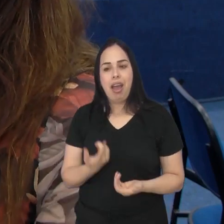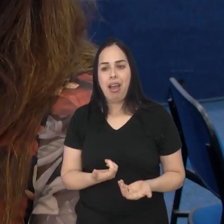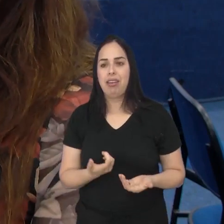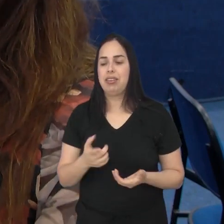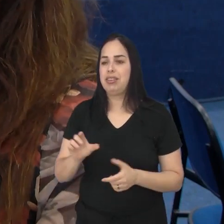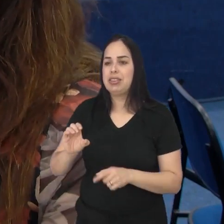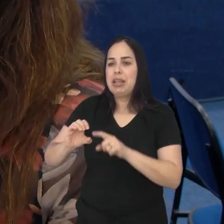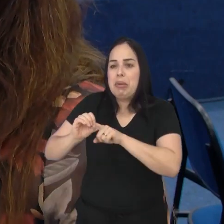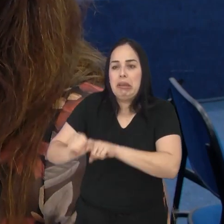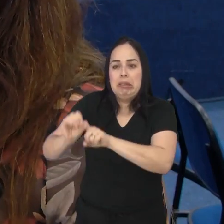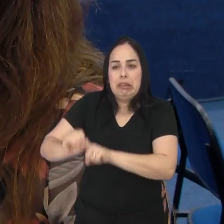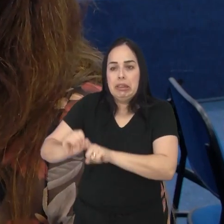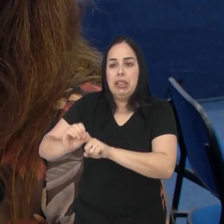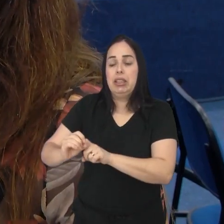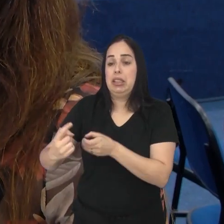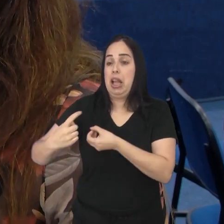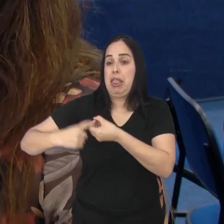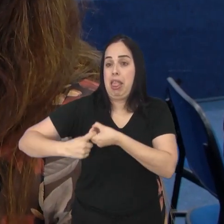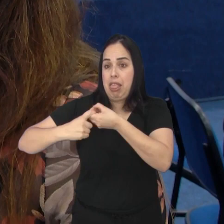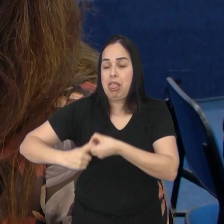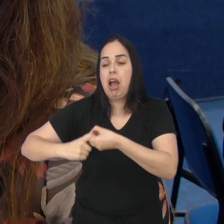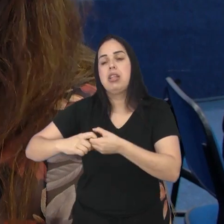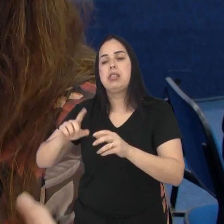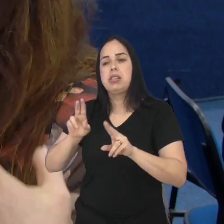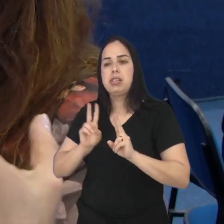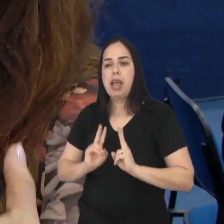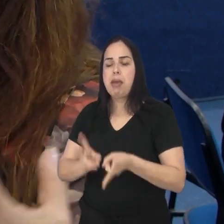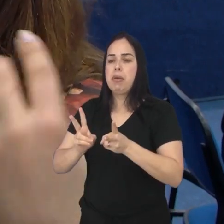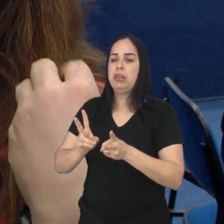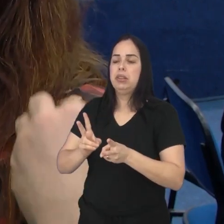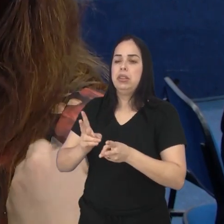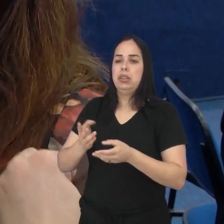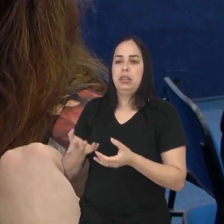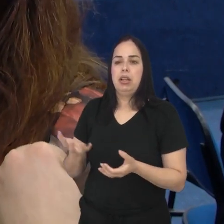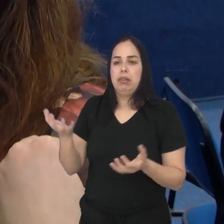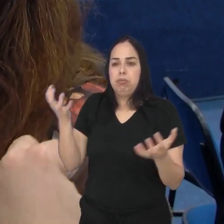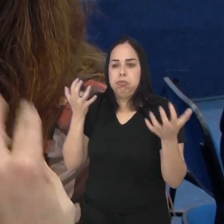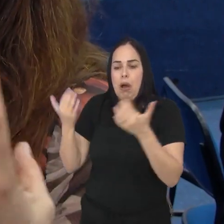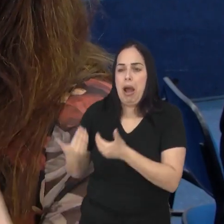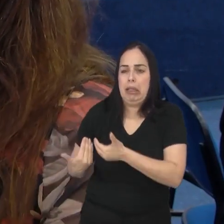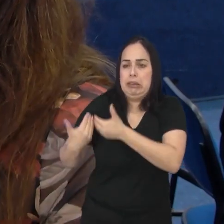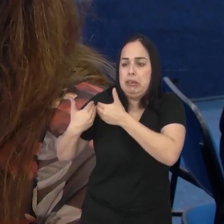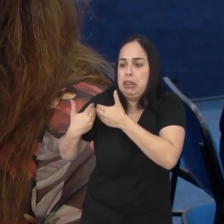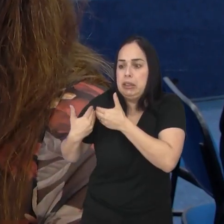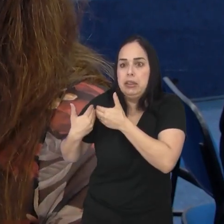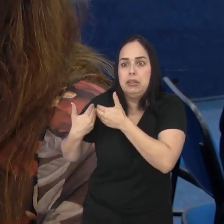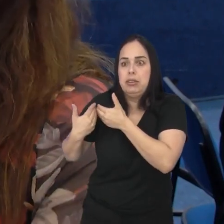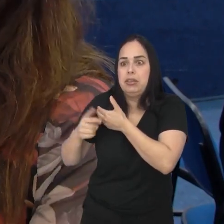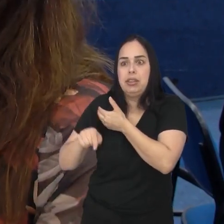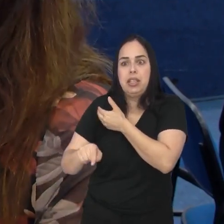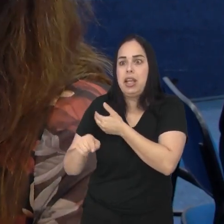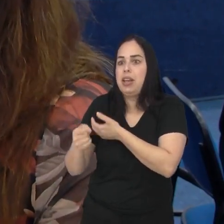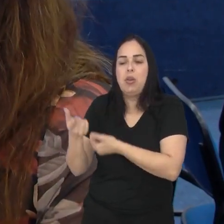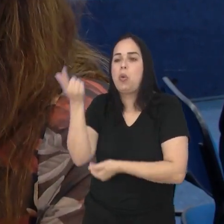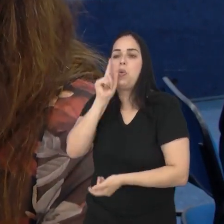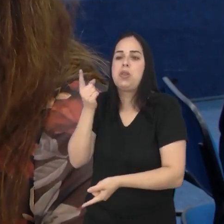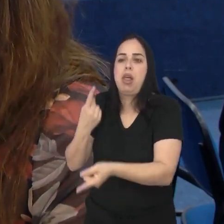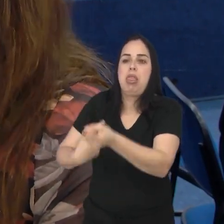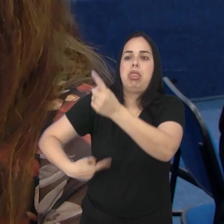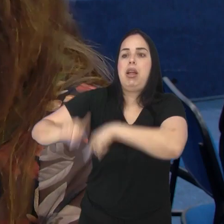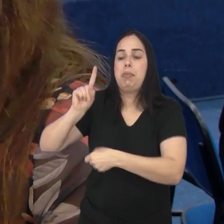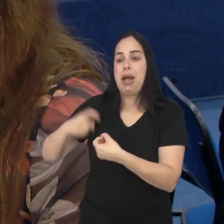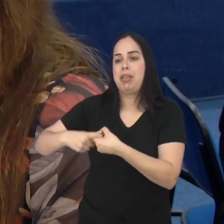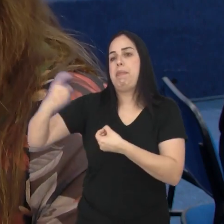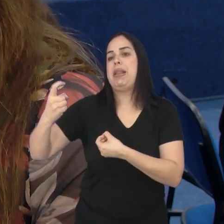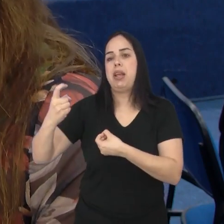independência possível para esse filho e para essa filha. Ela acaba sobrecarregando a si e impedindo que essa criança ou esse adolescente se desenvolva